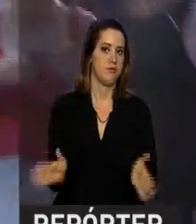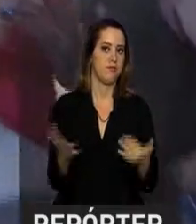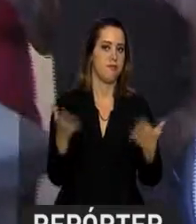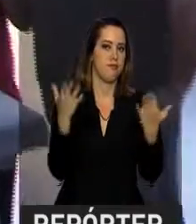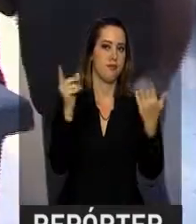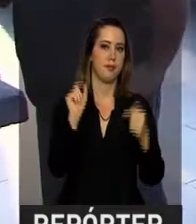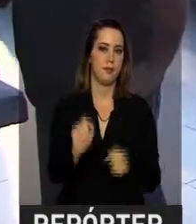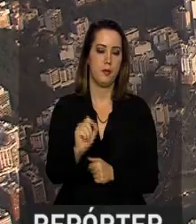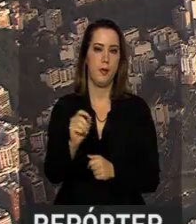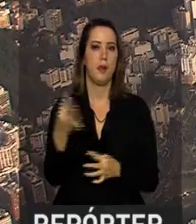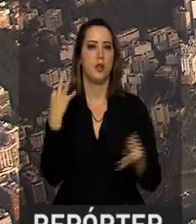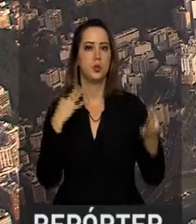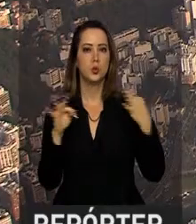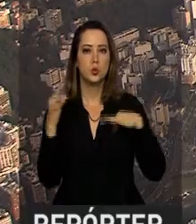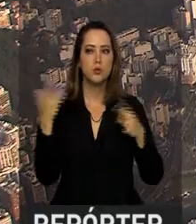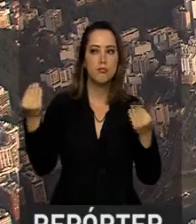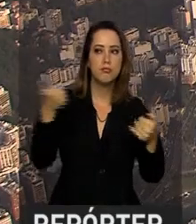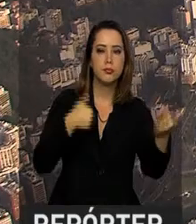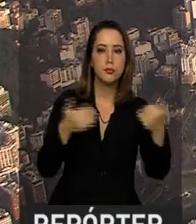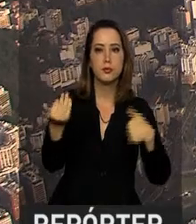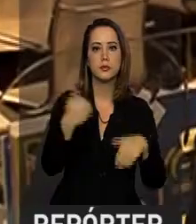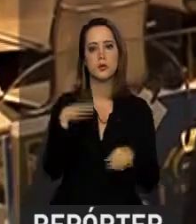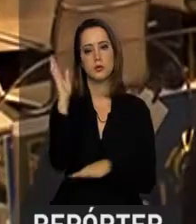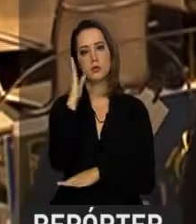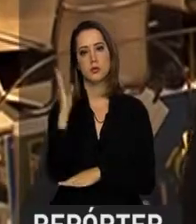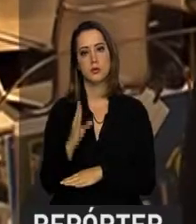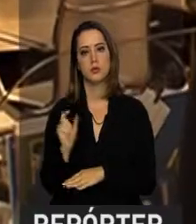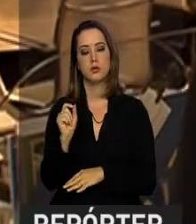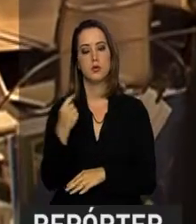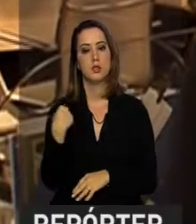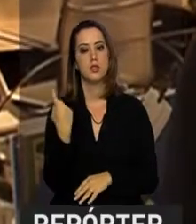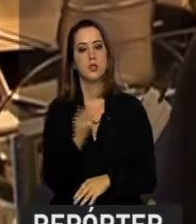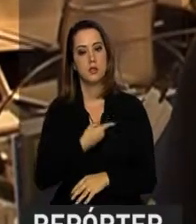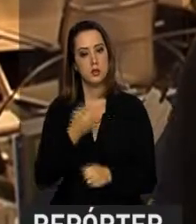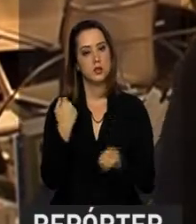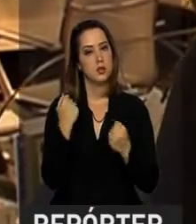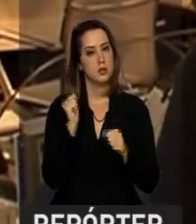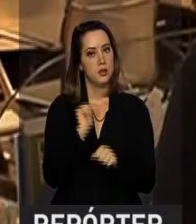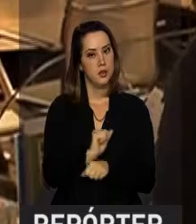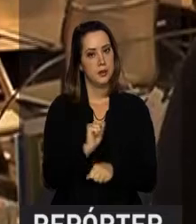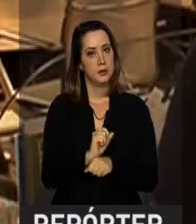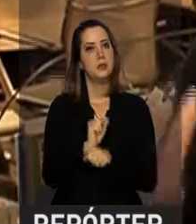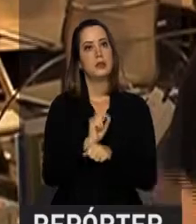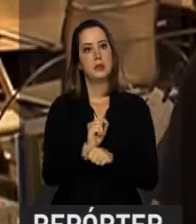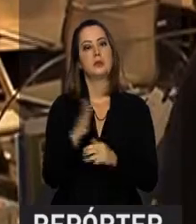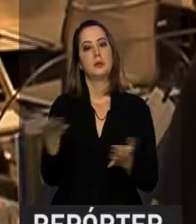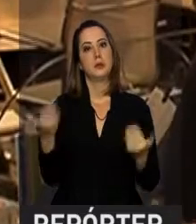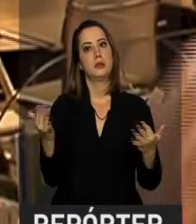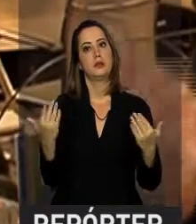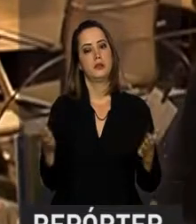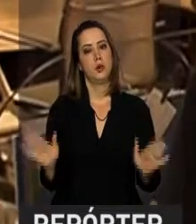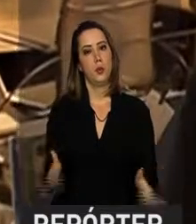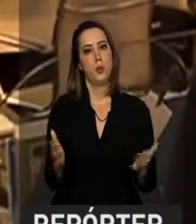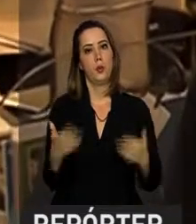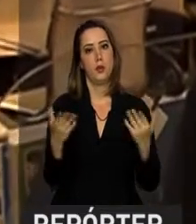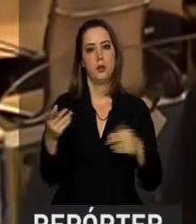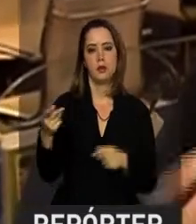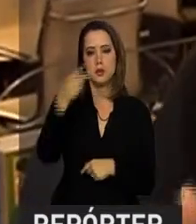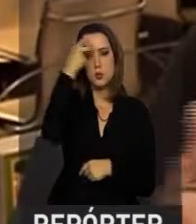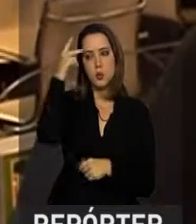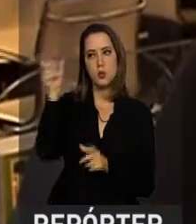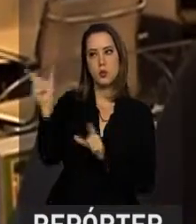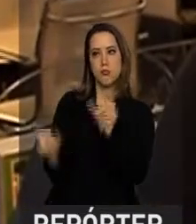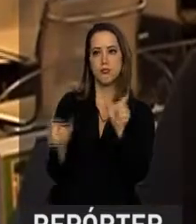turistas estrangeiros para conhecer o brasil é pra gente espera que o fluence com esses dessas pessoas que estão vindo de fora